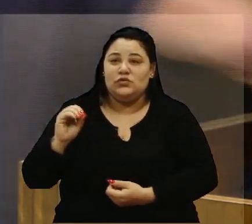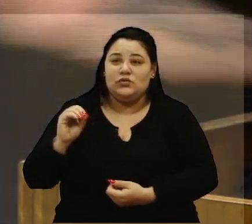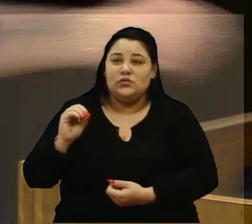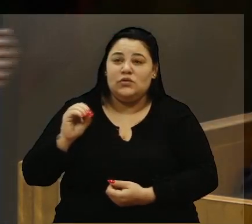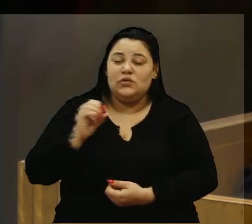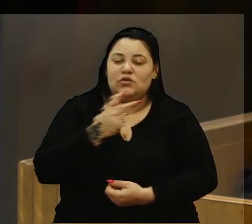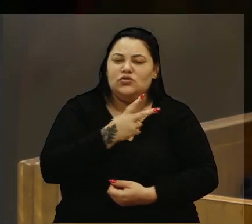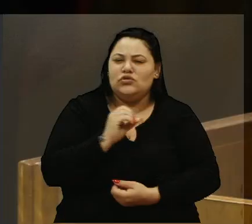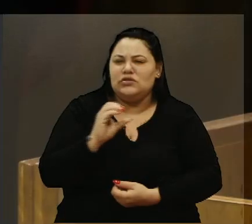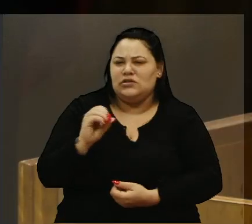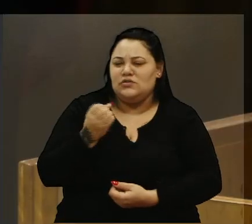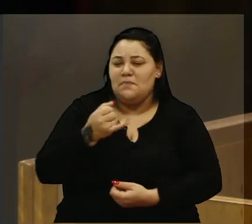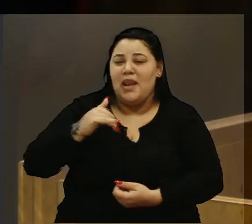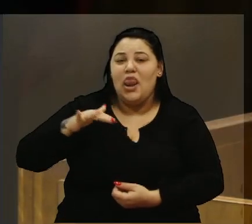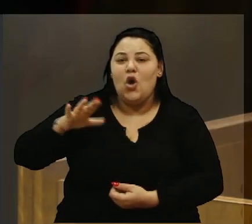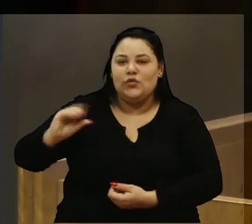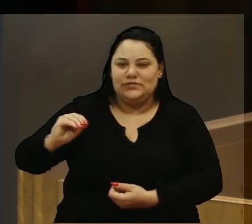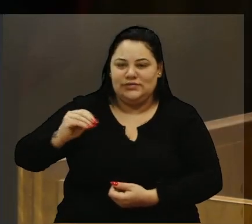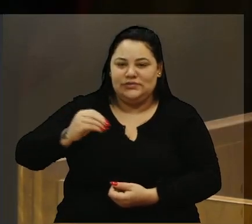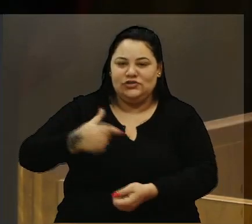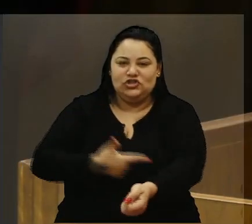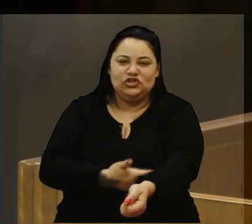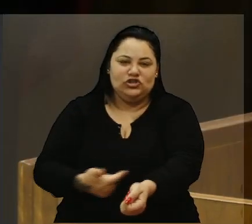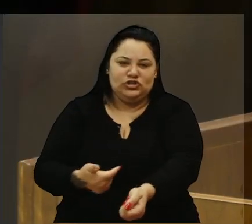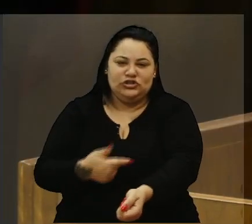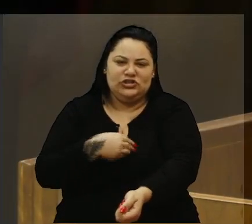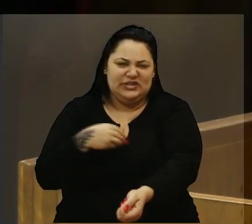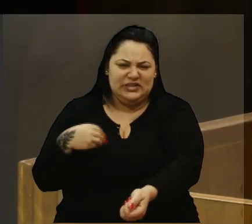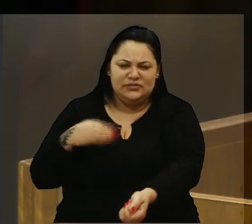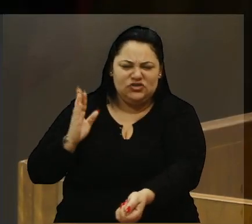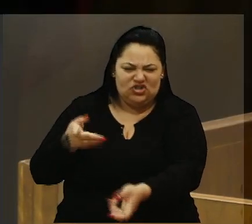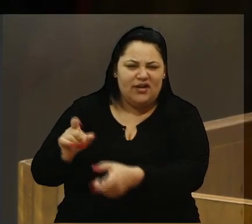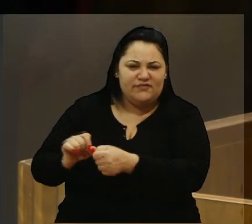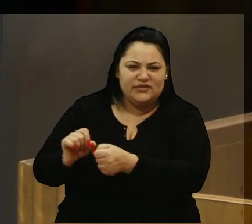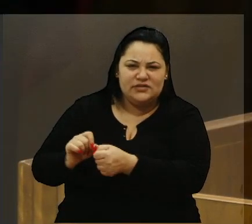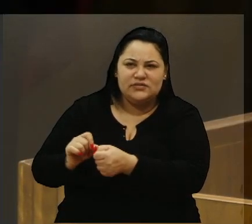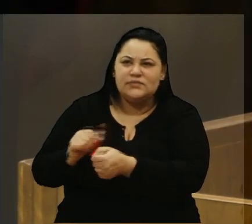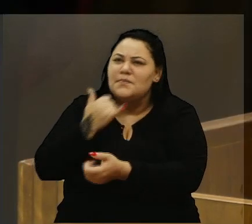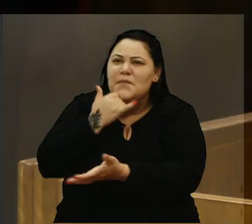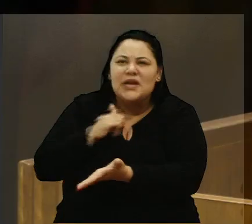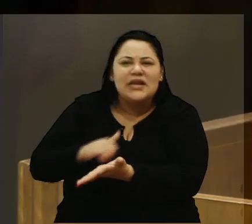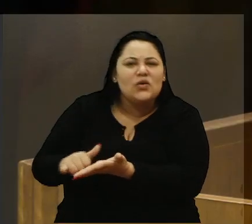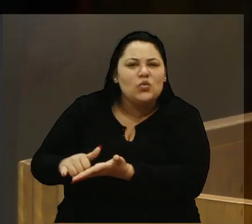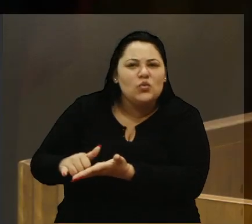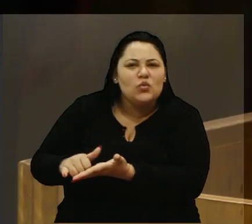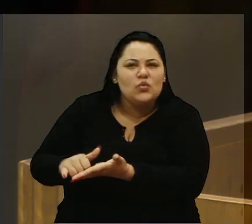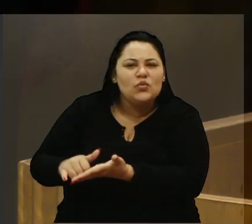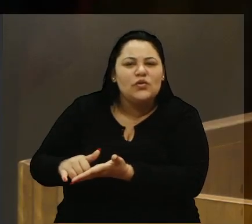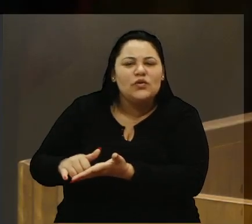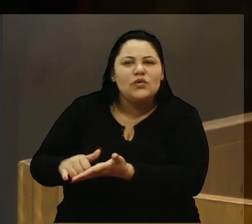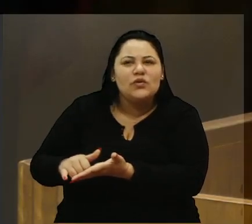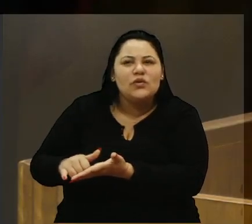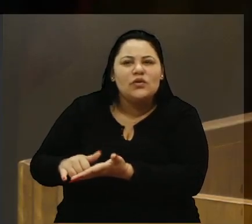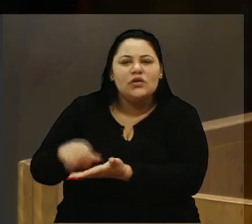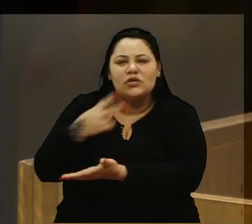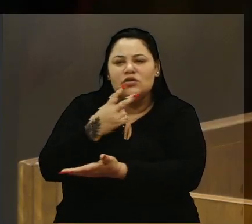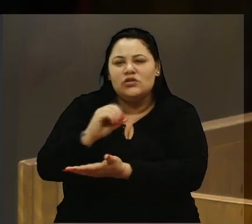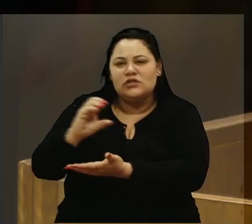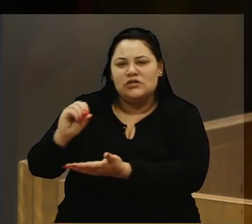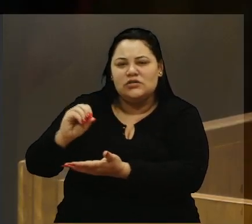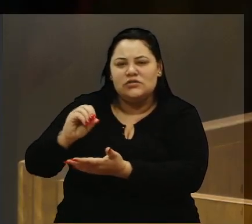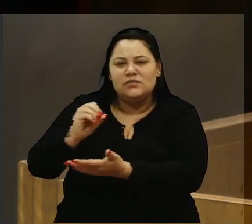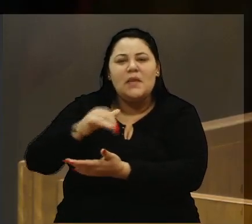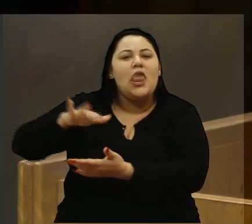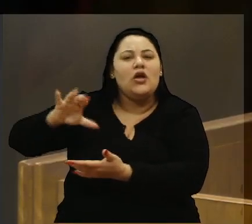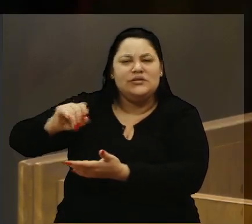milhões, se eu não me engano, de exames, né, que foram feitos. Perdão, 200 milhões, o dado está no Pioneiro de